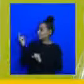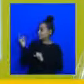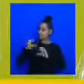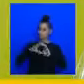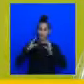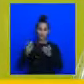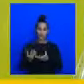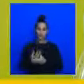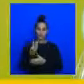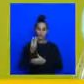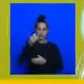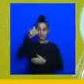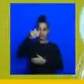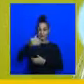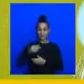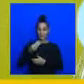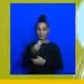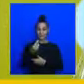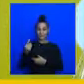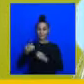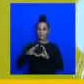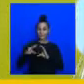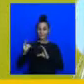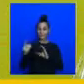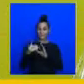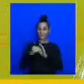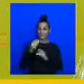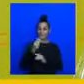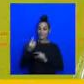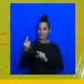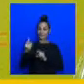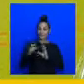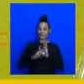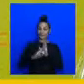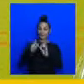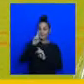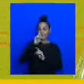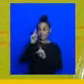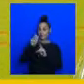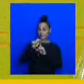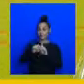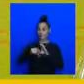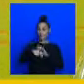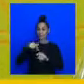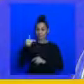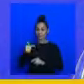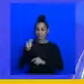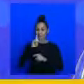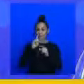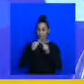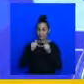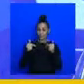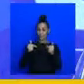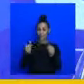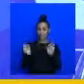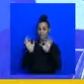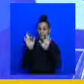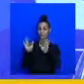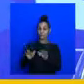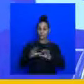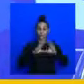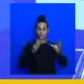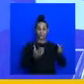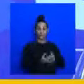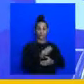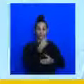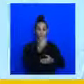cima do globo número 3, abastecido com 31 bolas numeradas de 01 a 31 referentes aos dias do mês. Deste globo sortearemos as 7 dezenas do dia de sorte. O suporte em cima